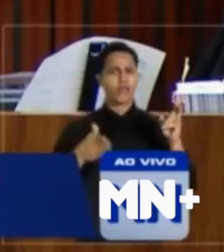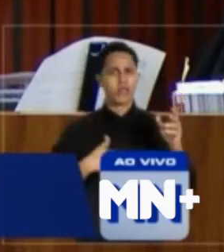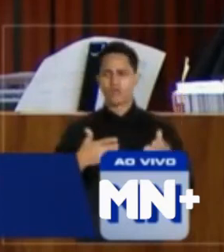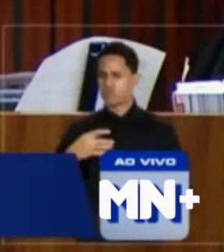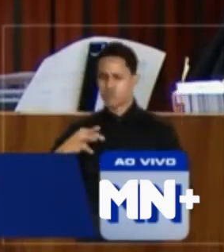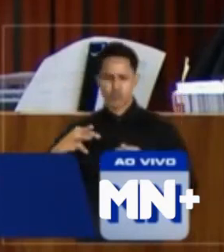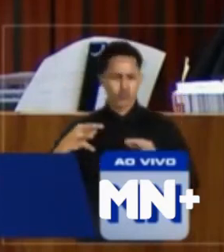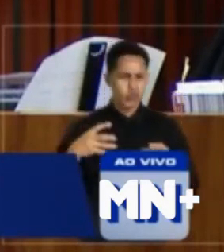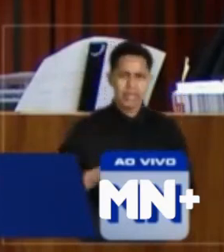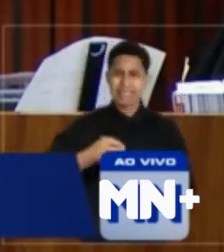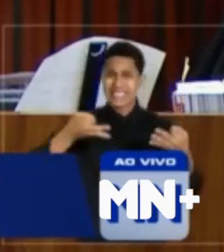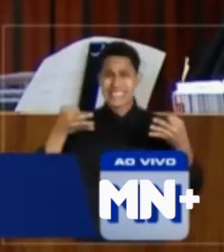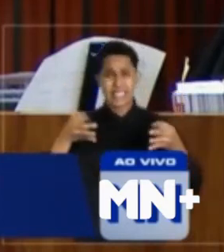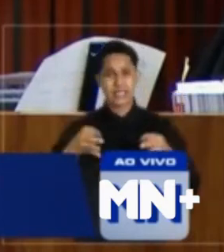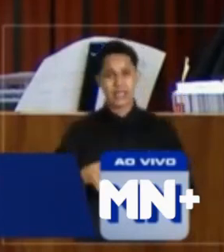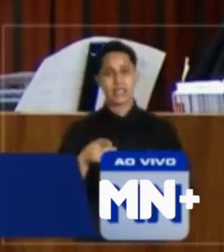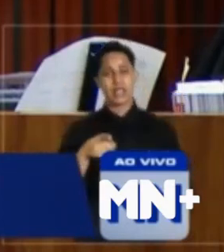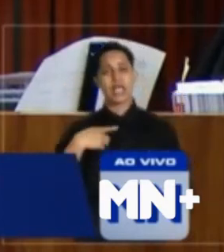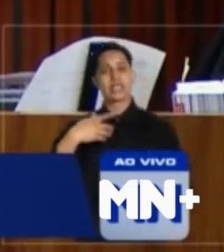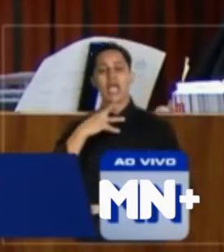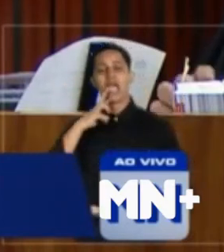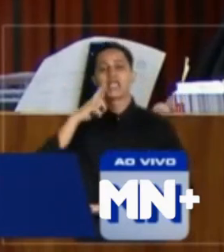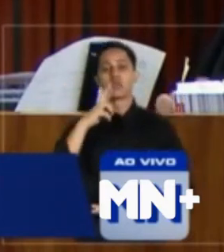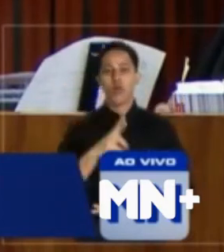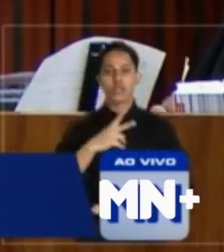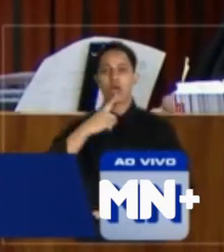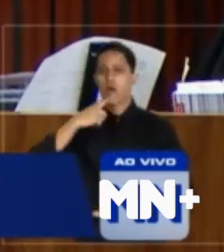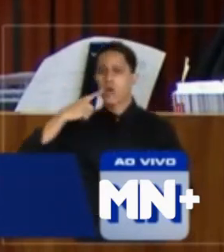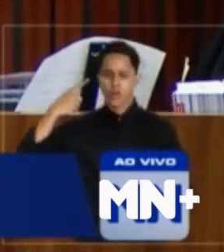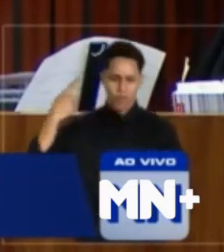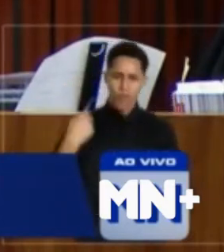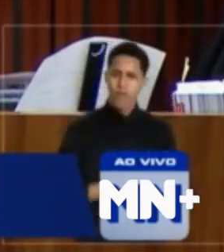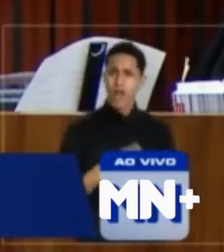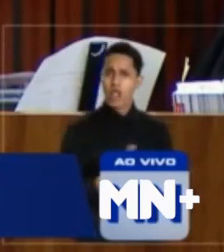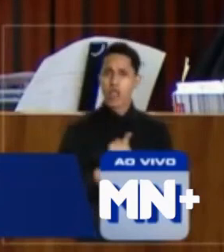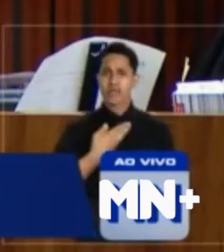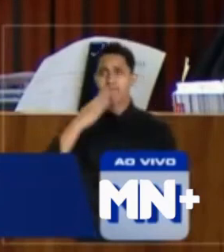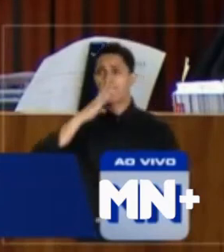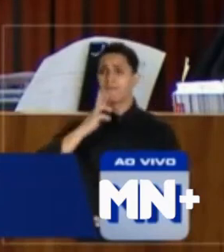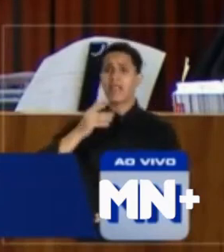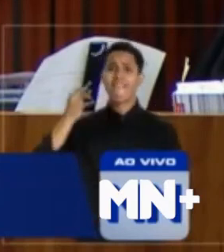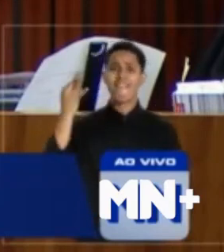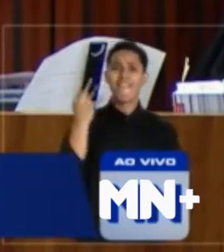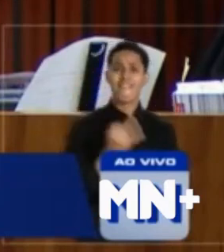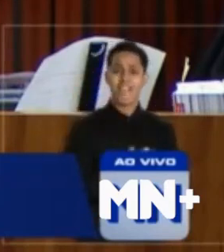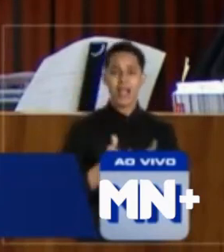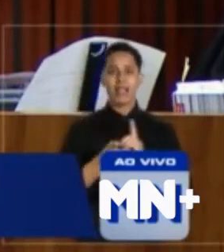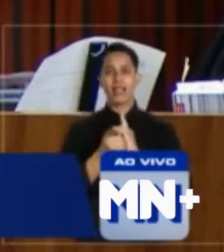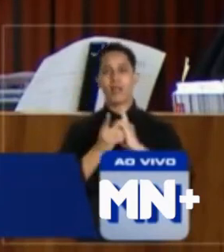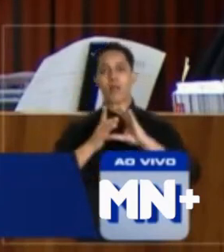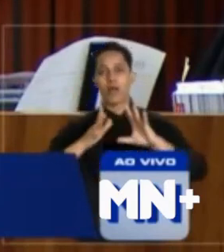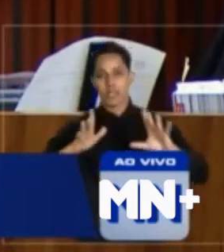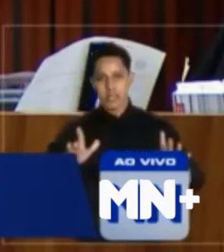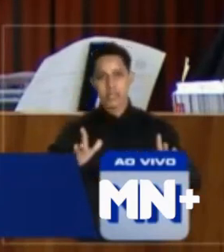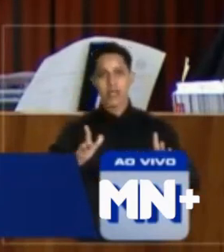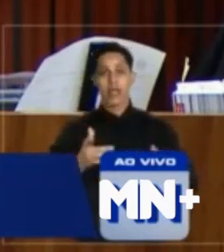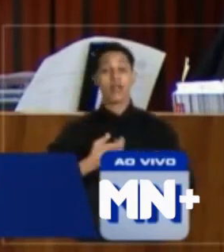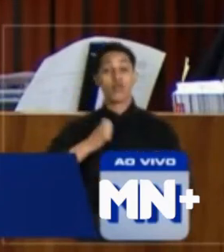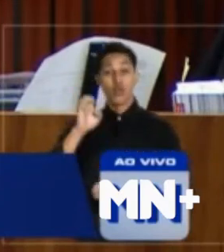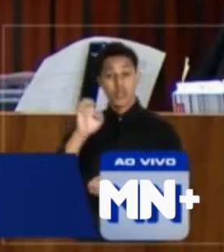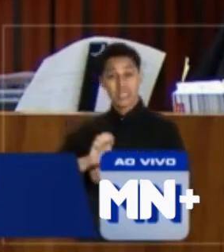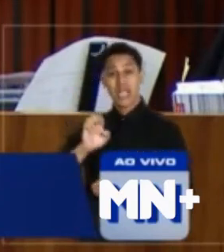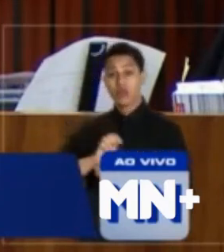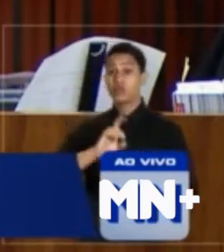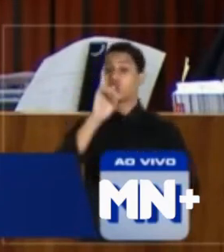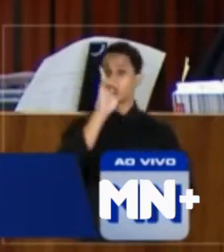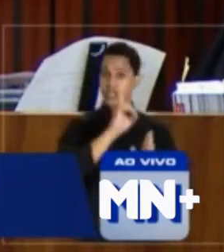absoluta certeza que essa resposta confirmará nossa fé na democracia, nossa fé no Estado de Direito